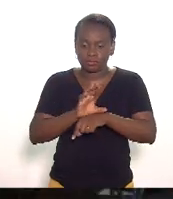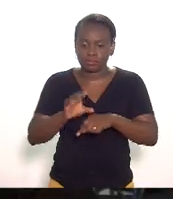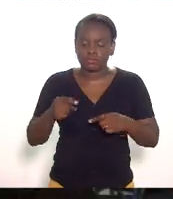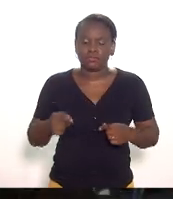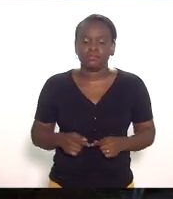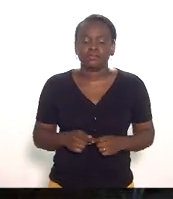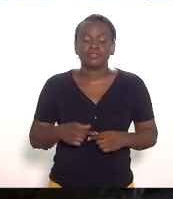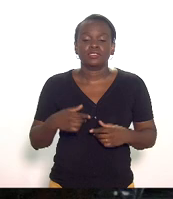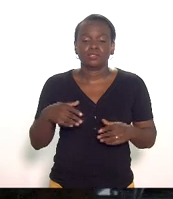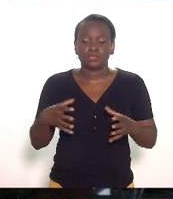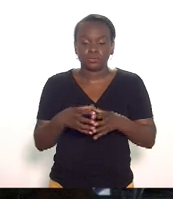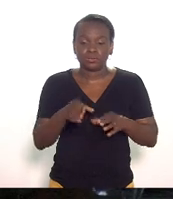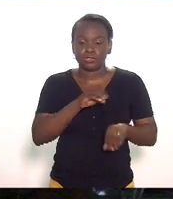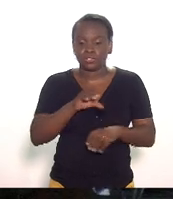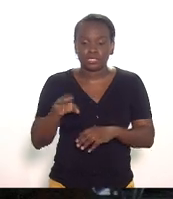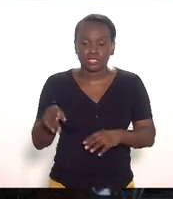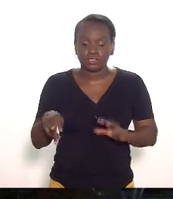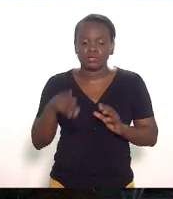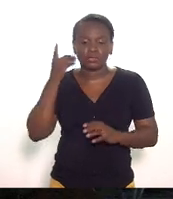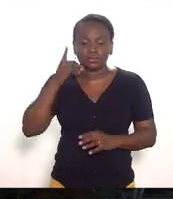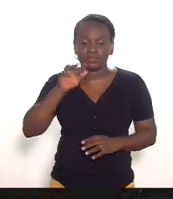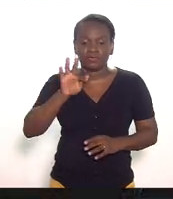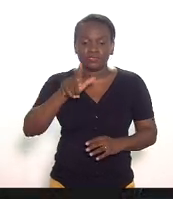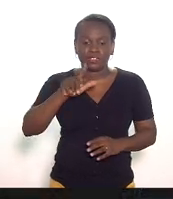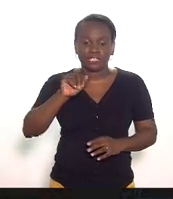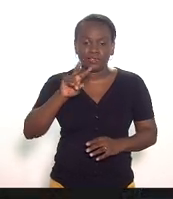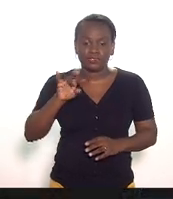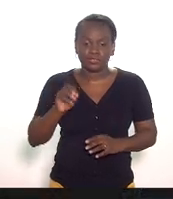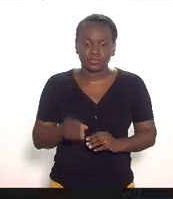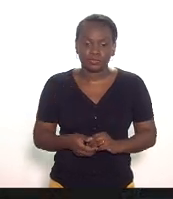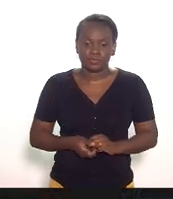Comissão de Educação, deputado Flávio Serafini.